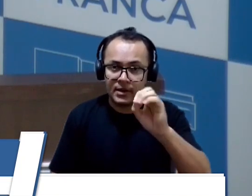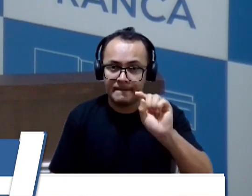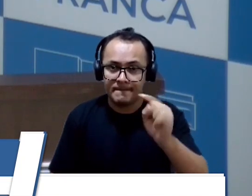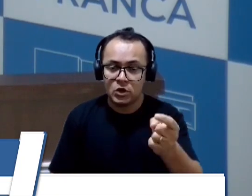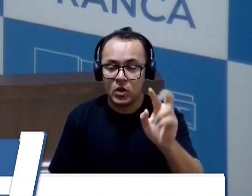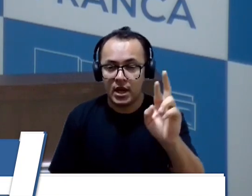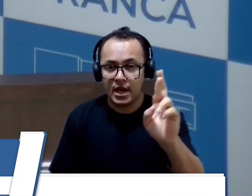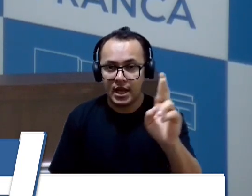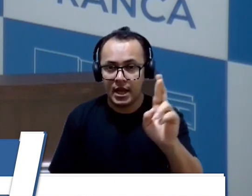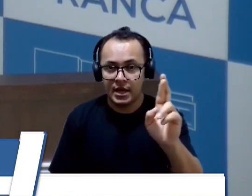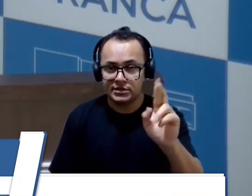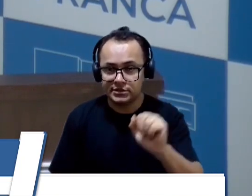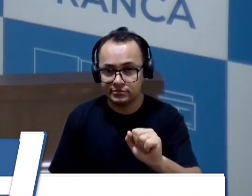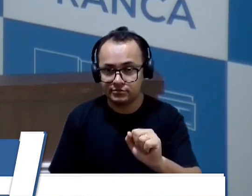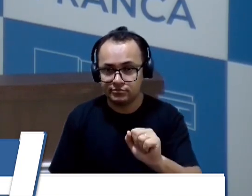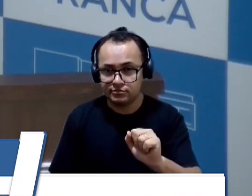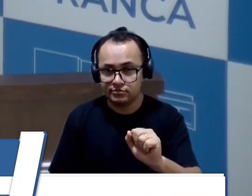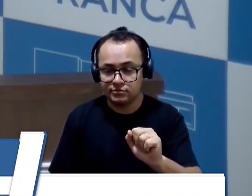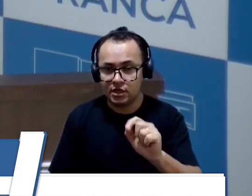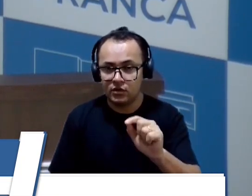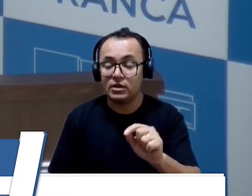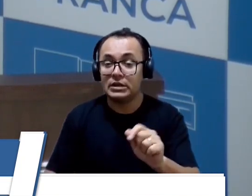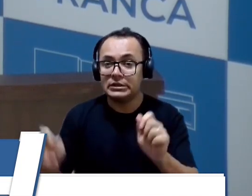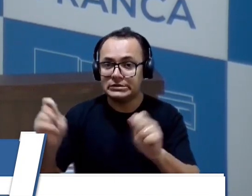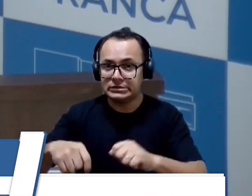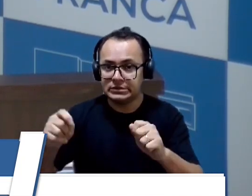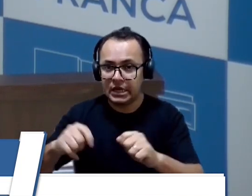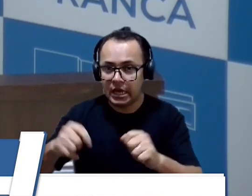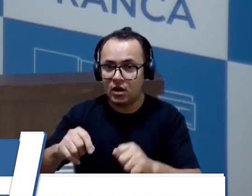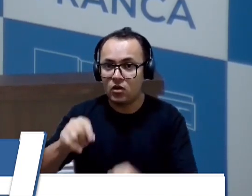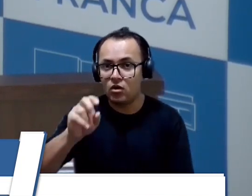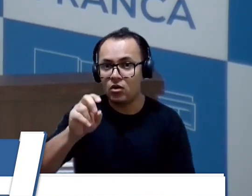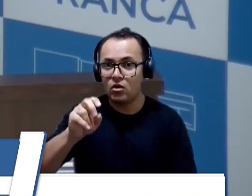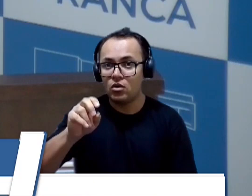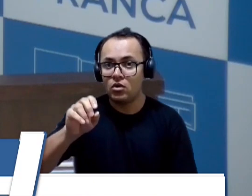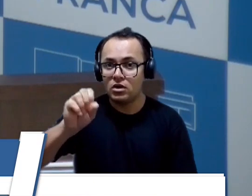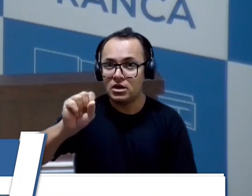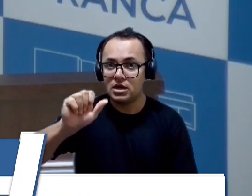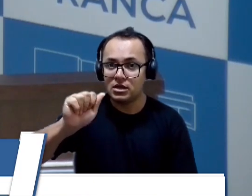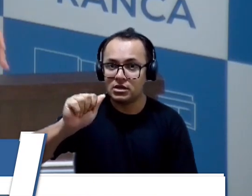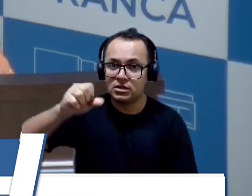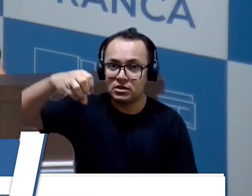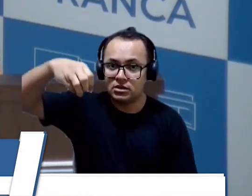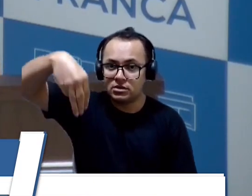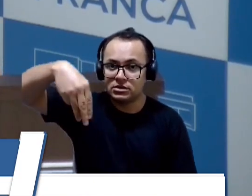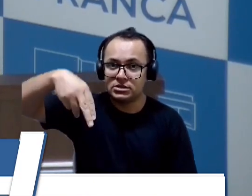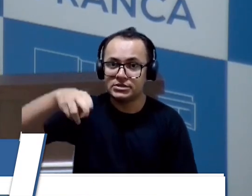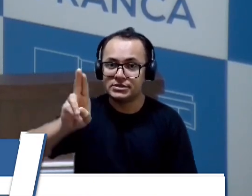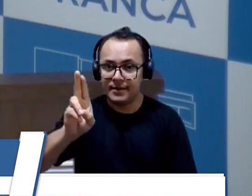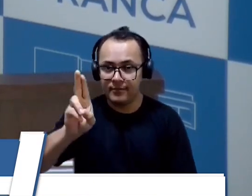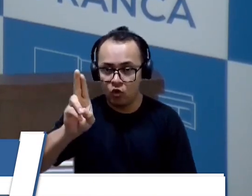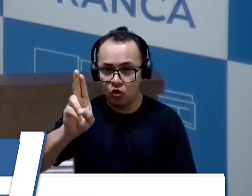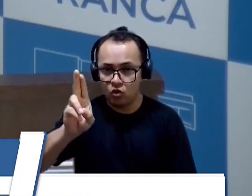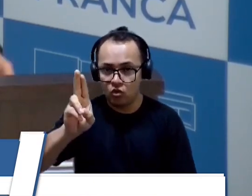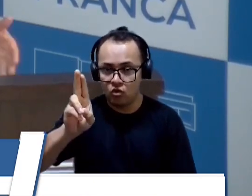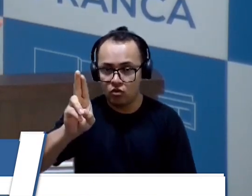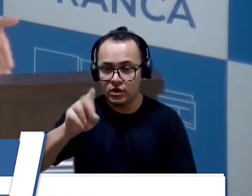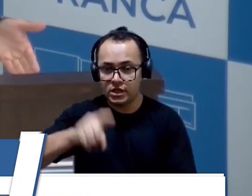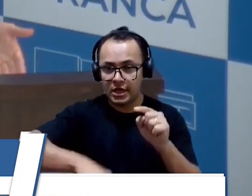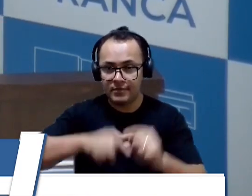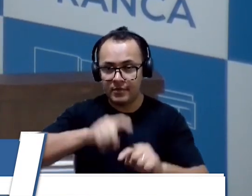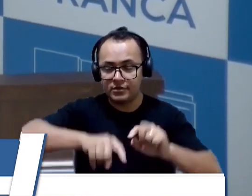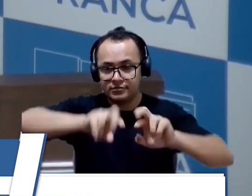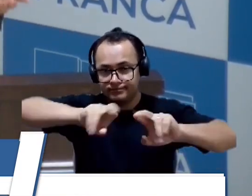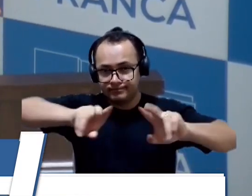na aquisição de uma unidade móvel de saúde, SAMU, e equipamentos diversos, tá? E através